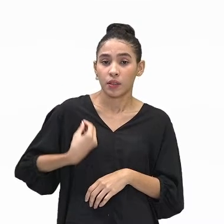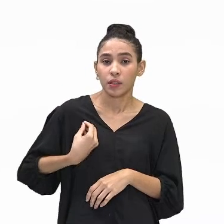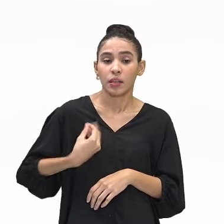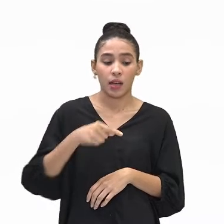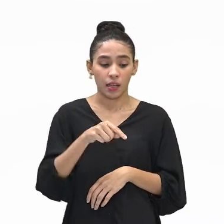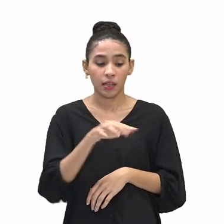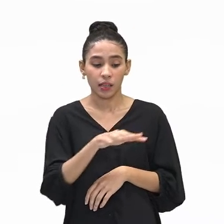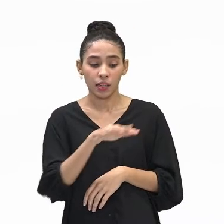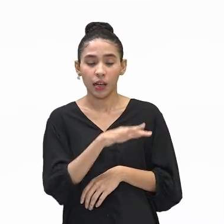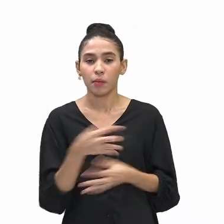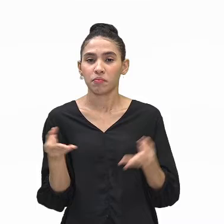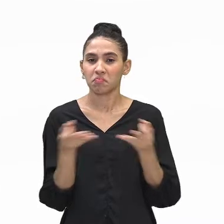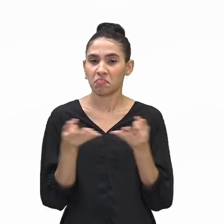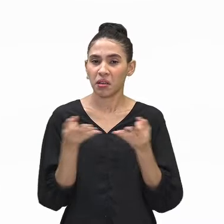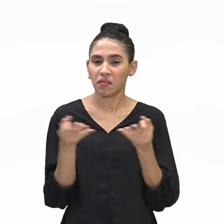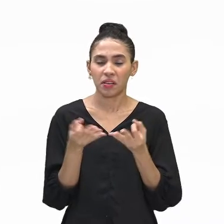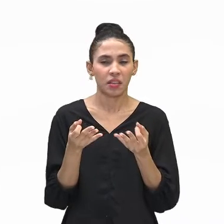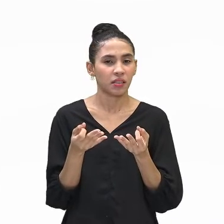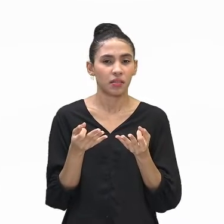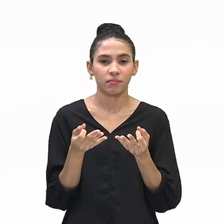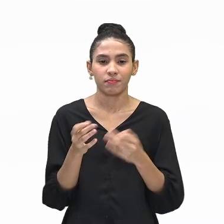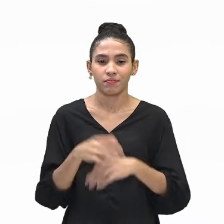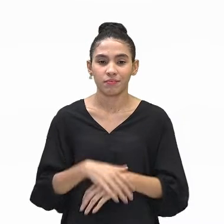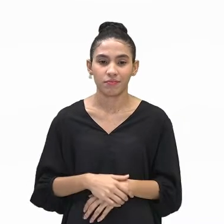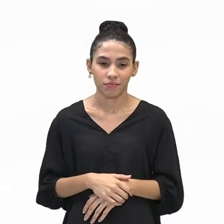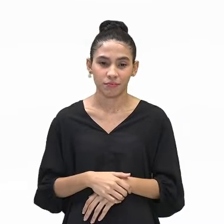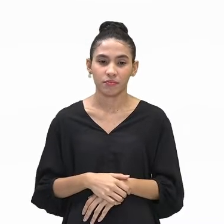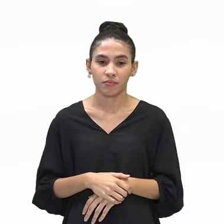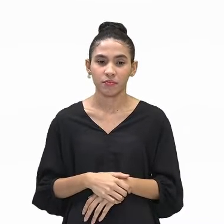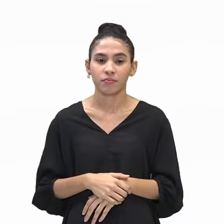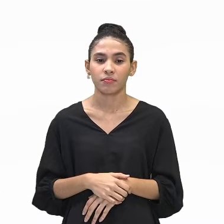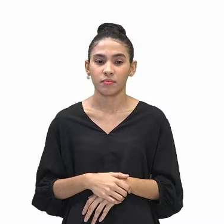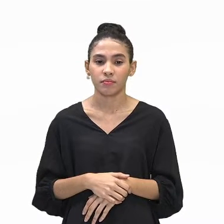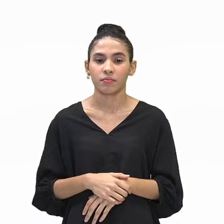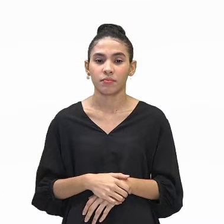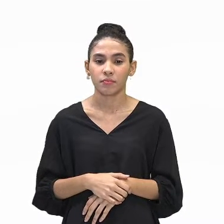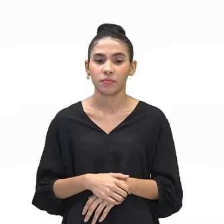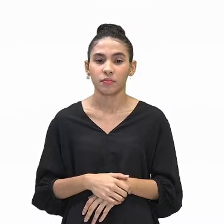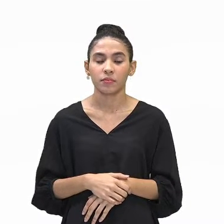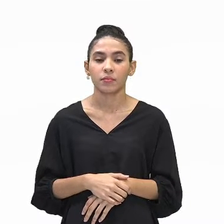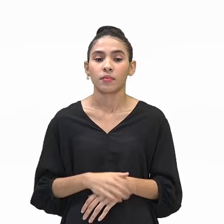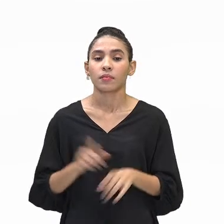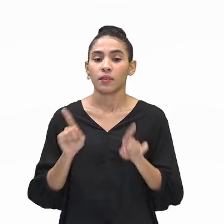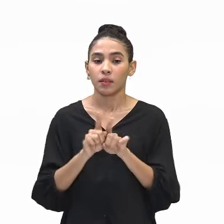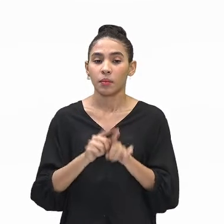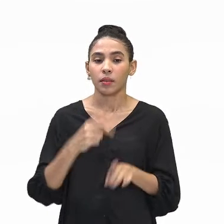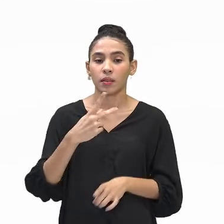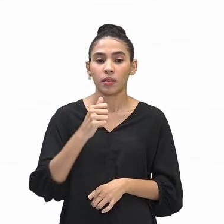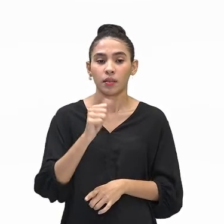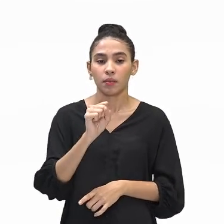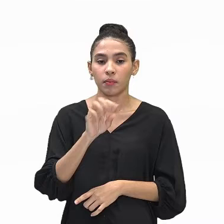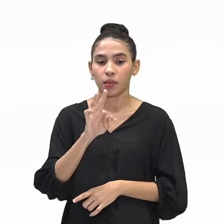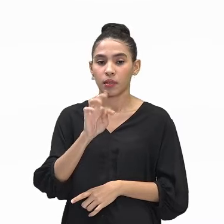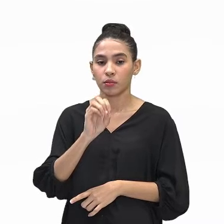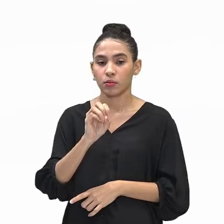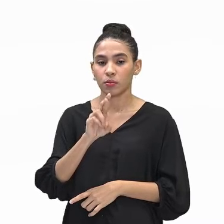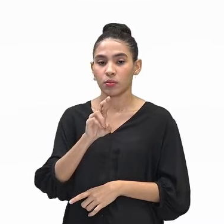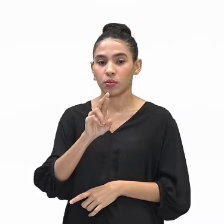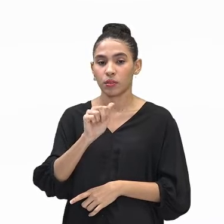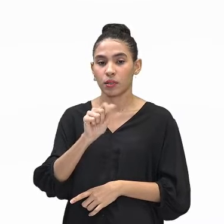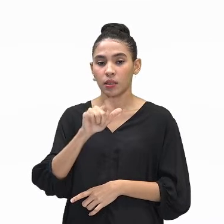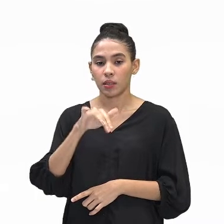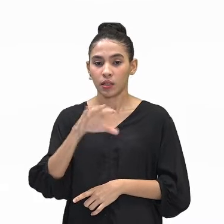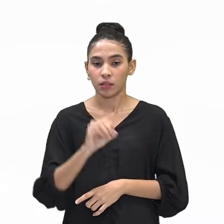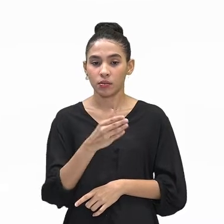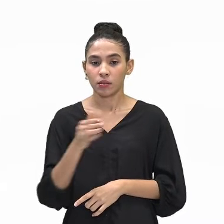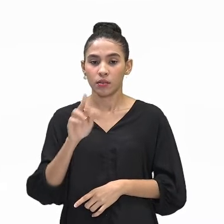perfeita, é a melhor possível de todas que existe, tá bom? Nós temos o pastoralismo rural. O que